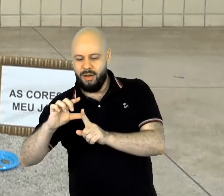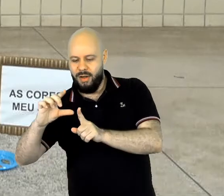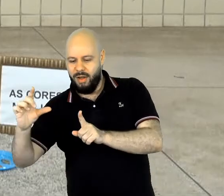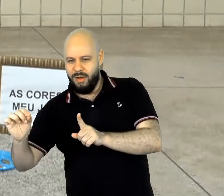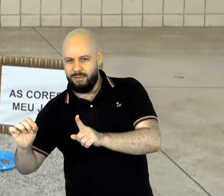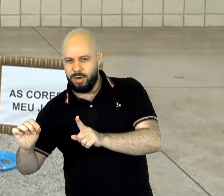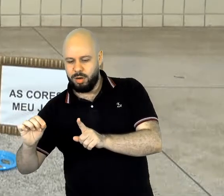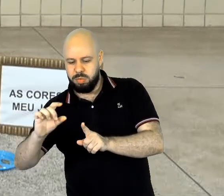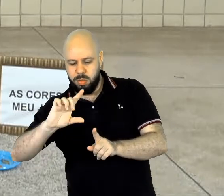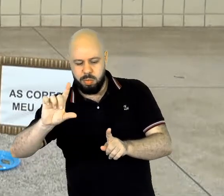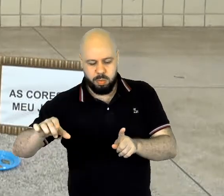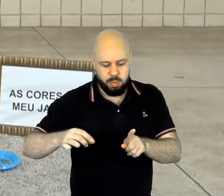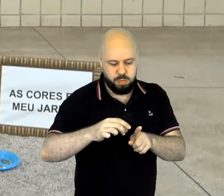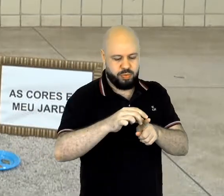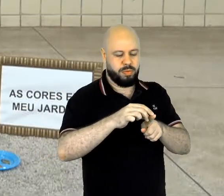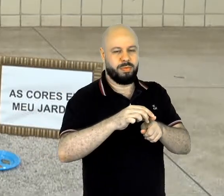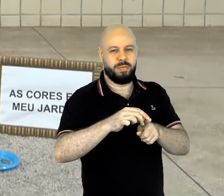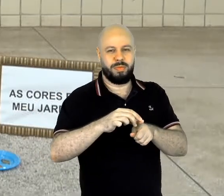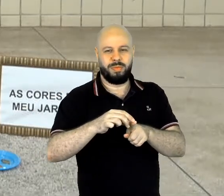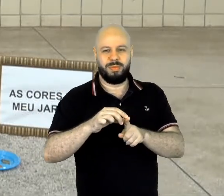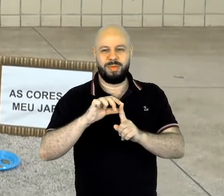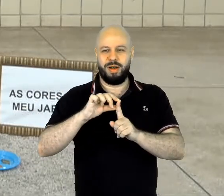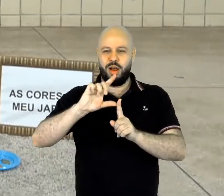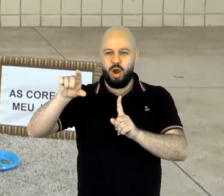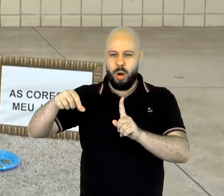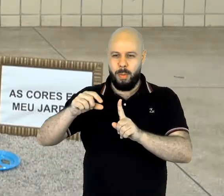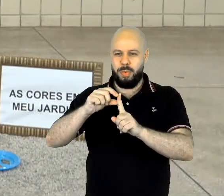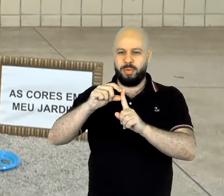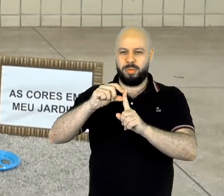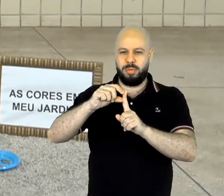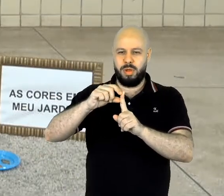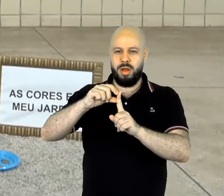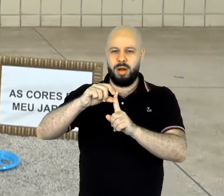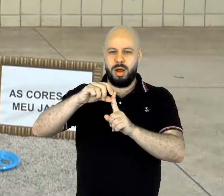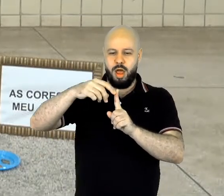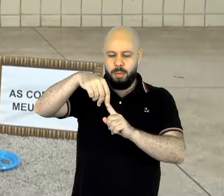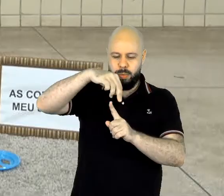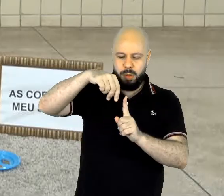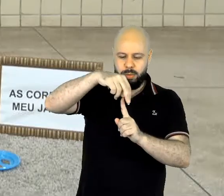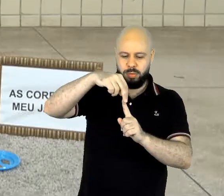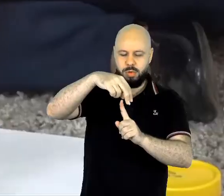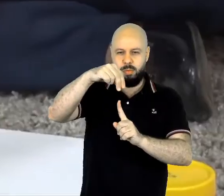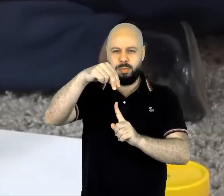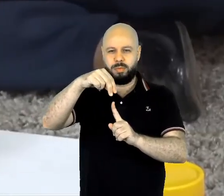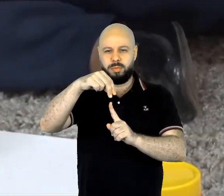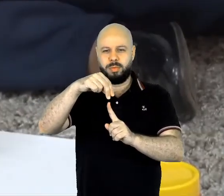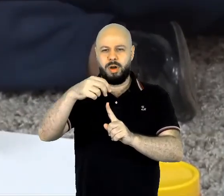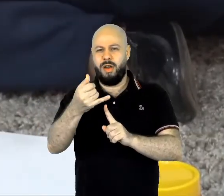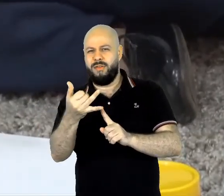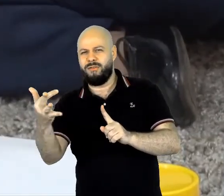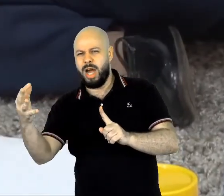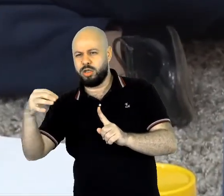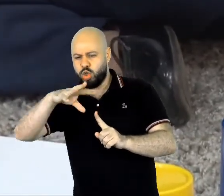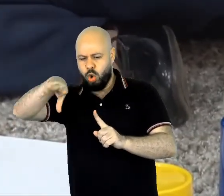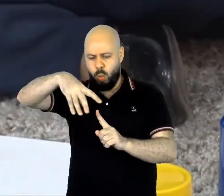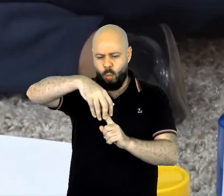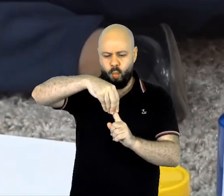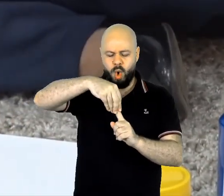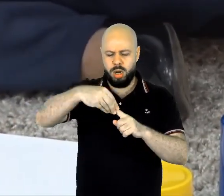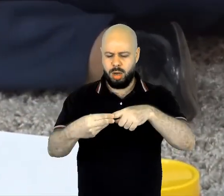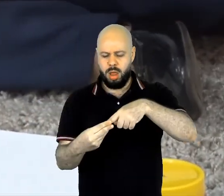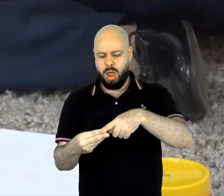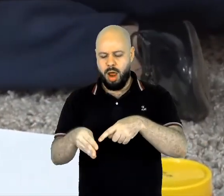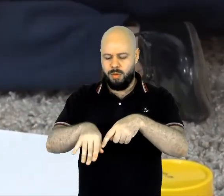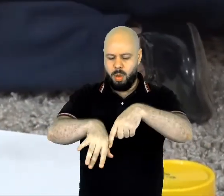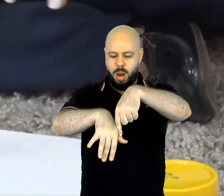vai fixar na madeira. Tá vendo aqui? Ó, eu já tenho prontinho para poder facilitar. Você vai pegar isso aqui, ó, e vai pedir para a